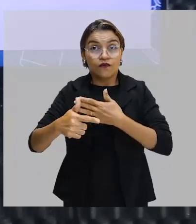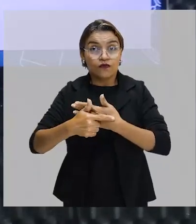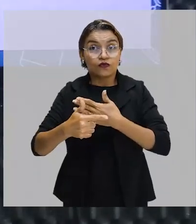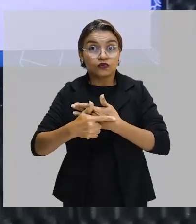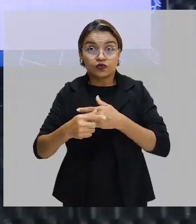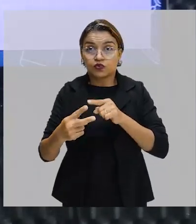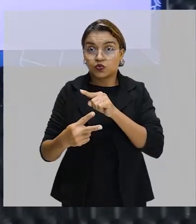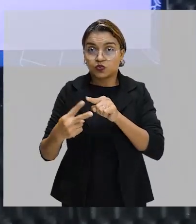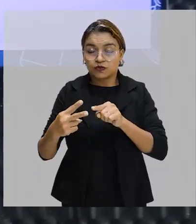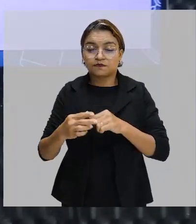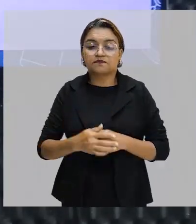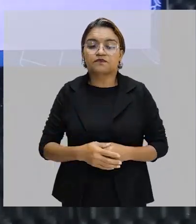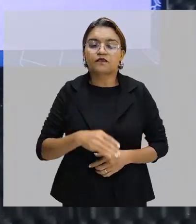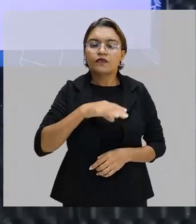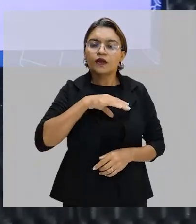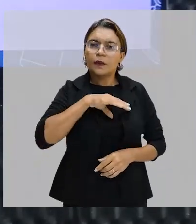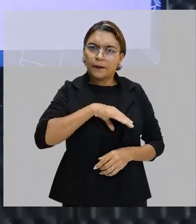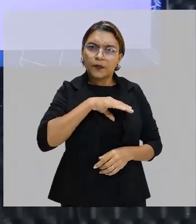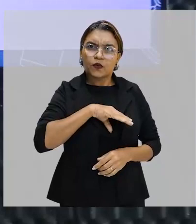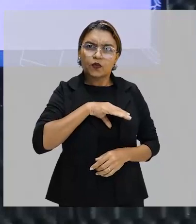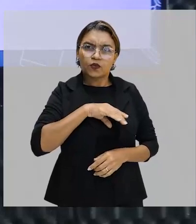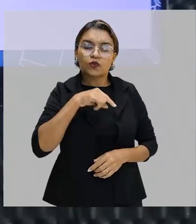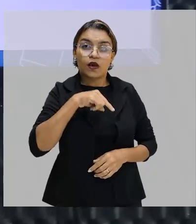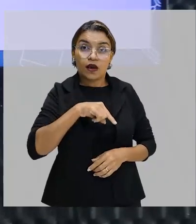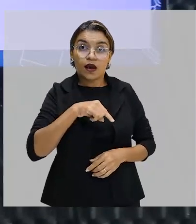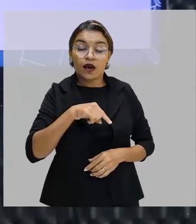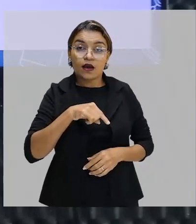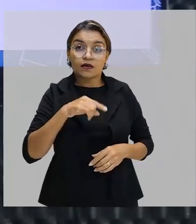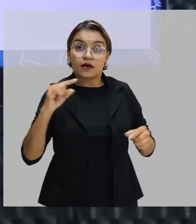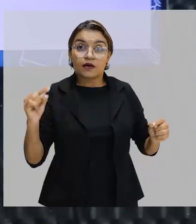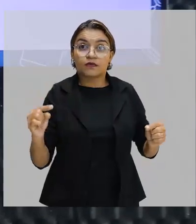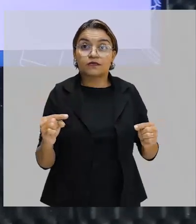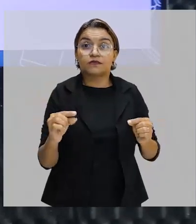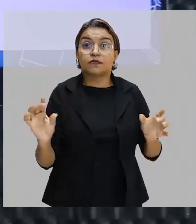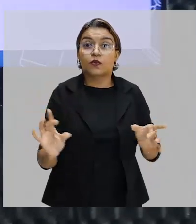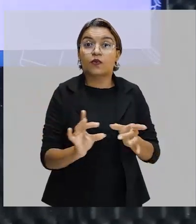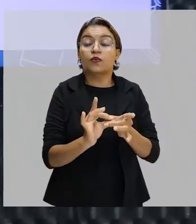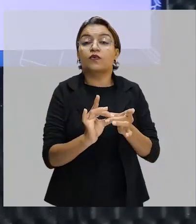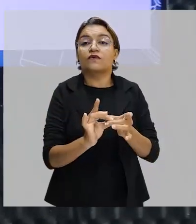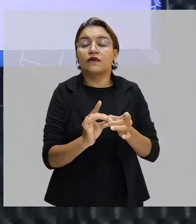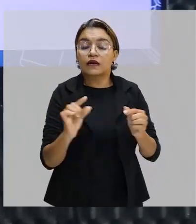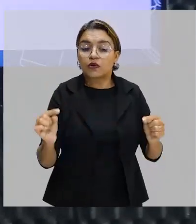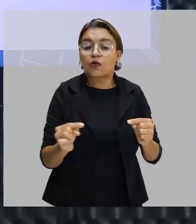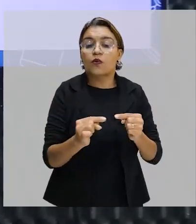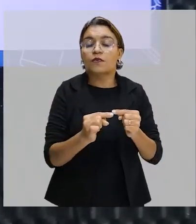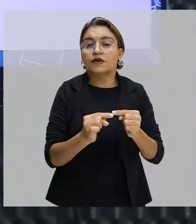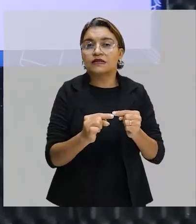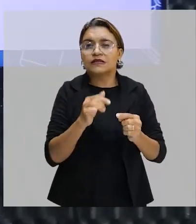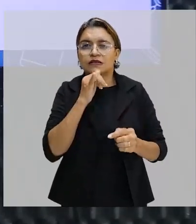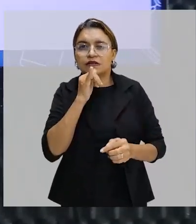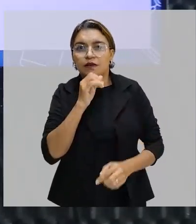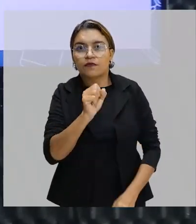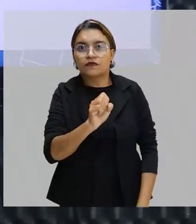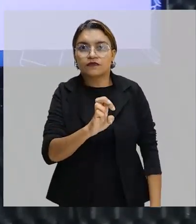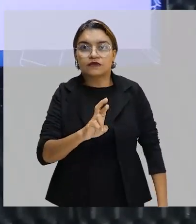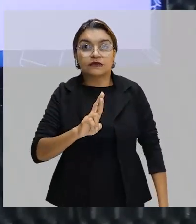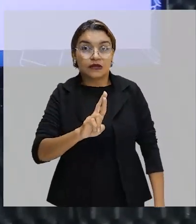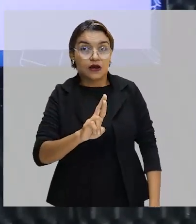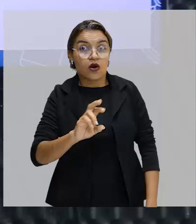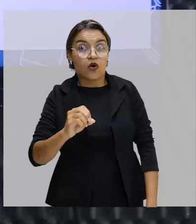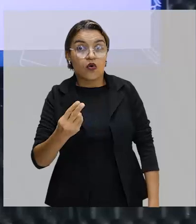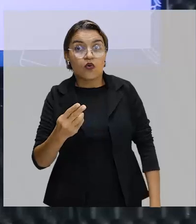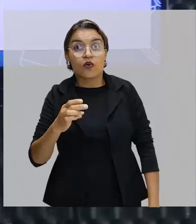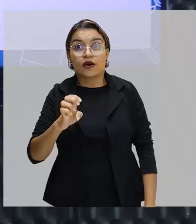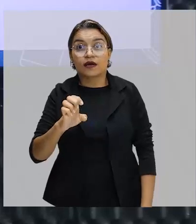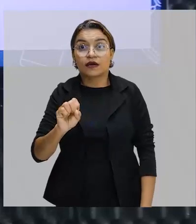isso. Em português, ele é equivalente ao verbo ser ou estar. Então, pensa só, um verbo